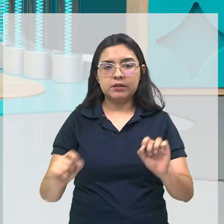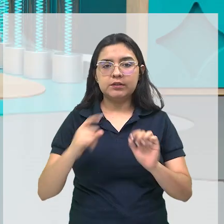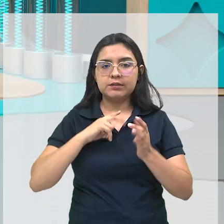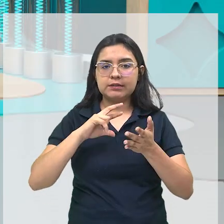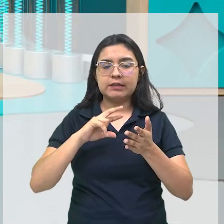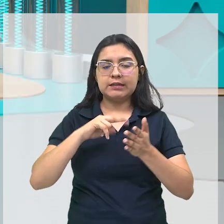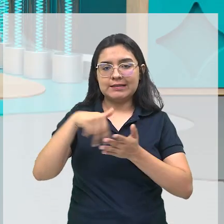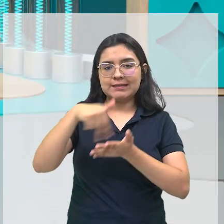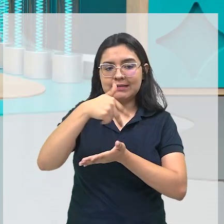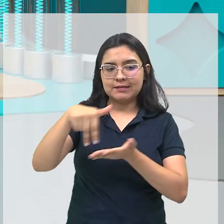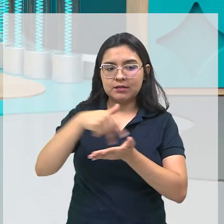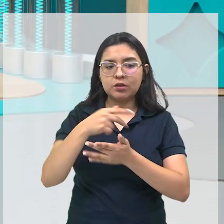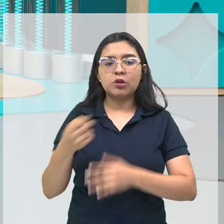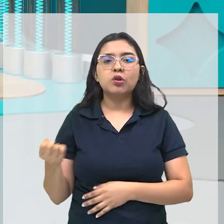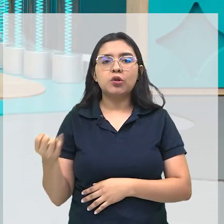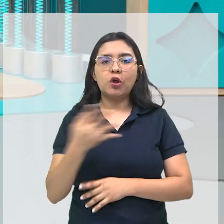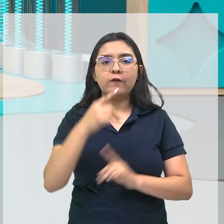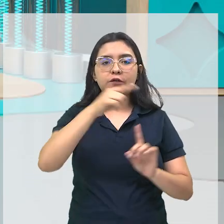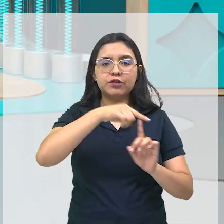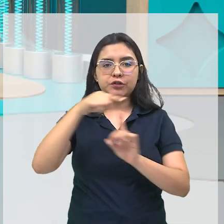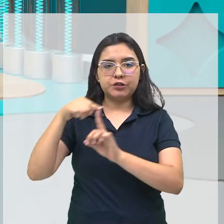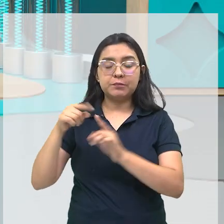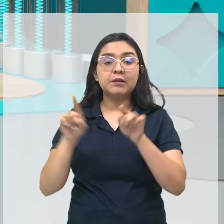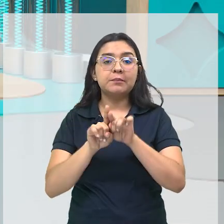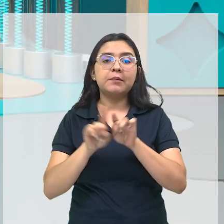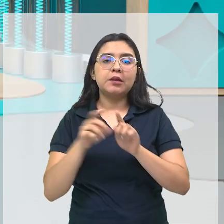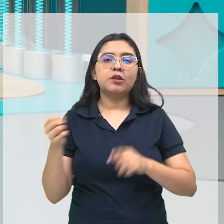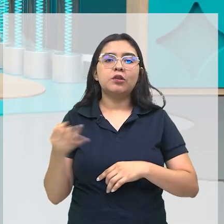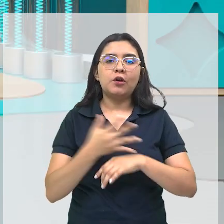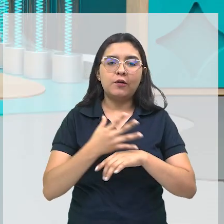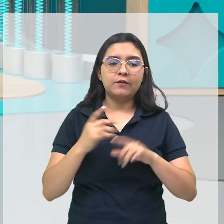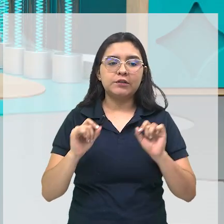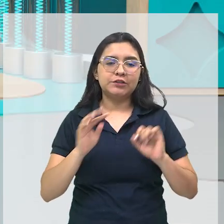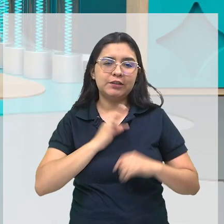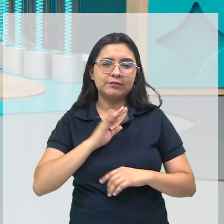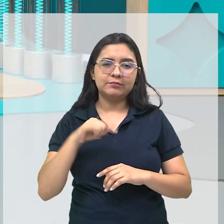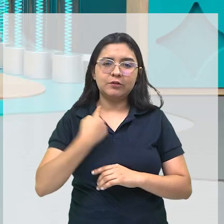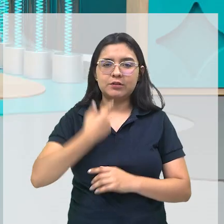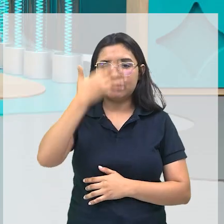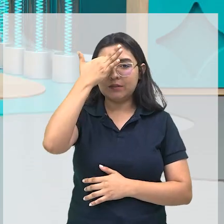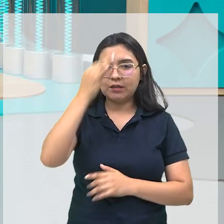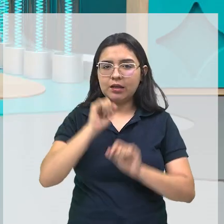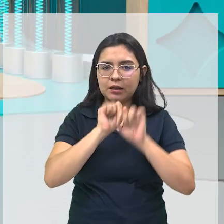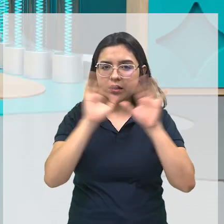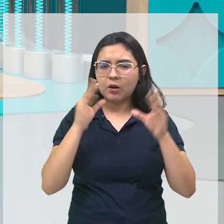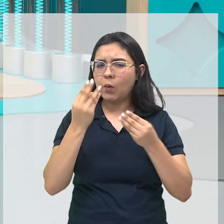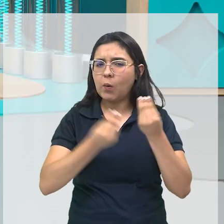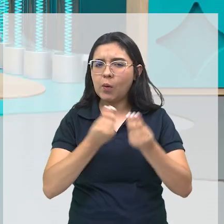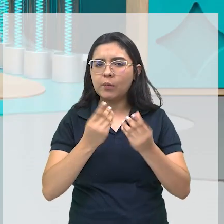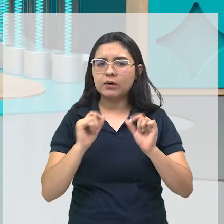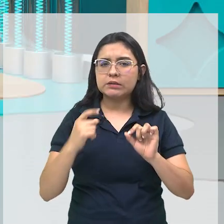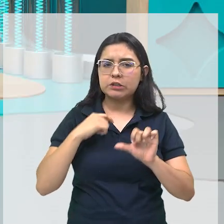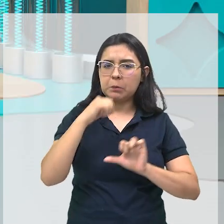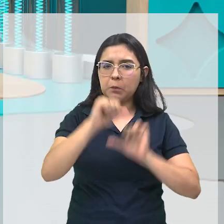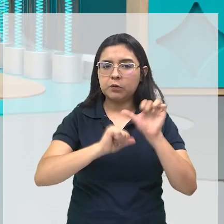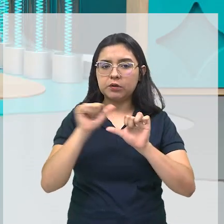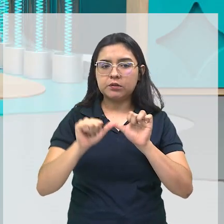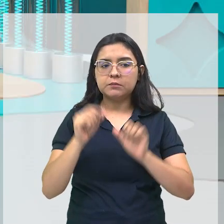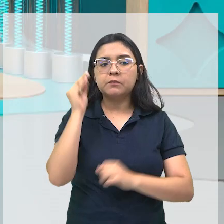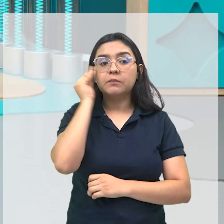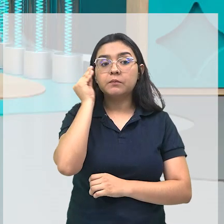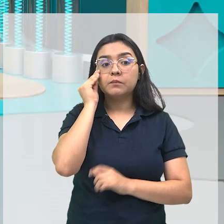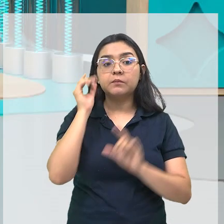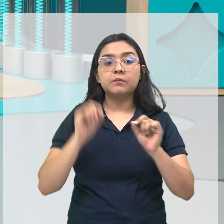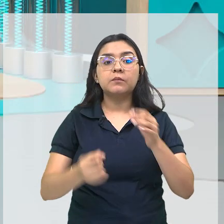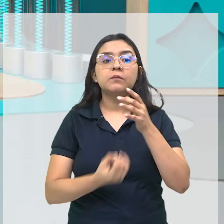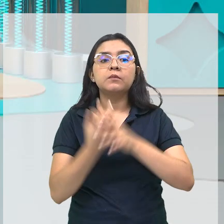com o surgimento de novos estilos e novas técnicas. Para a gente ter uma ideia melhor de como foram essas mudanças, olha só, a gente